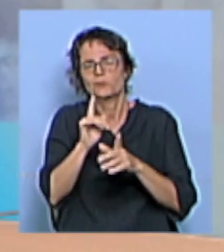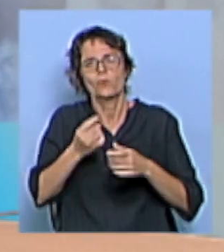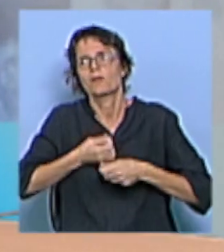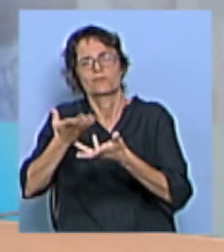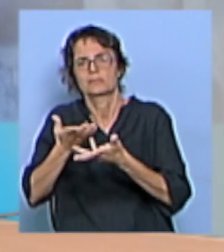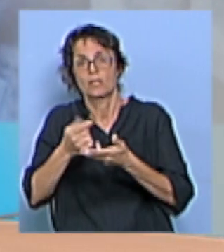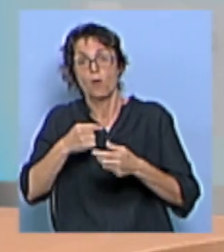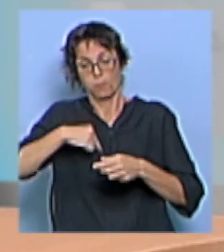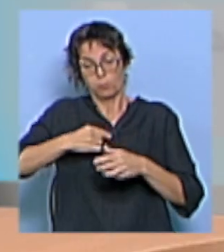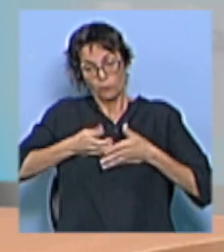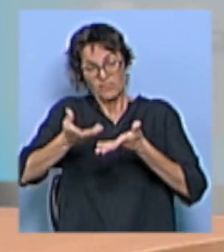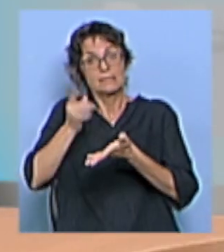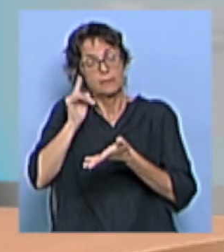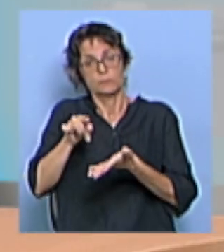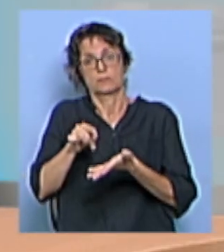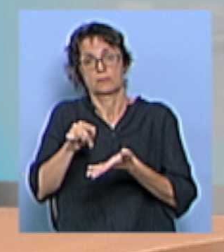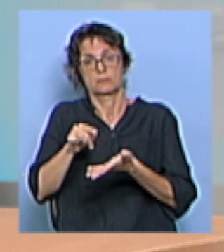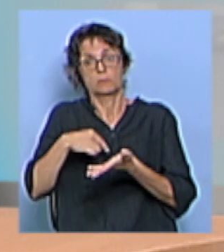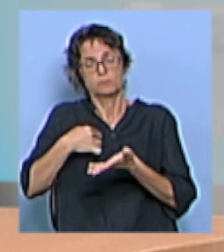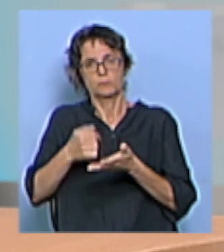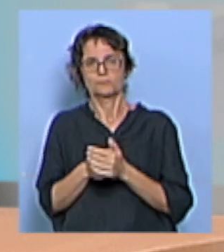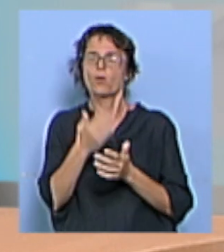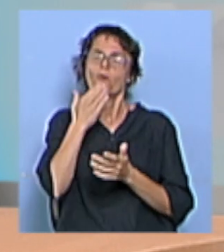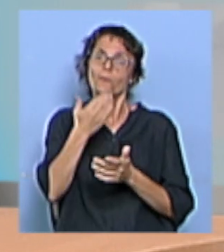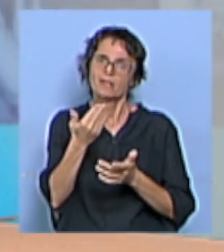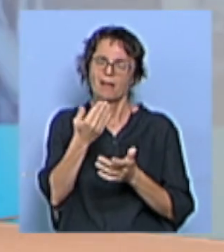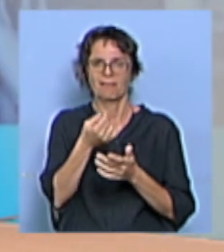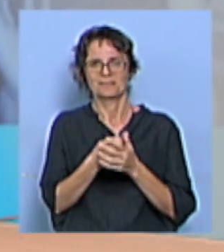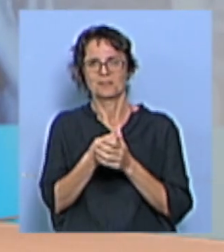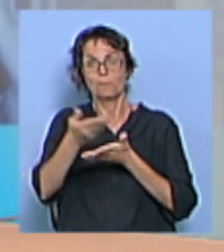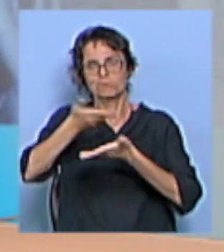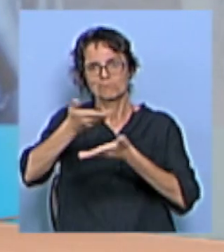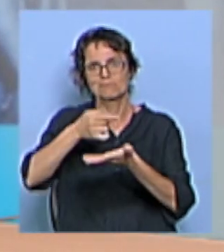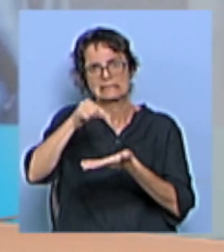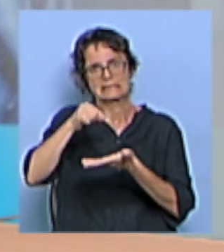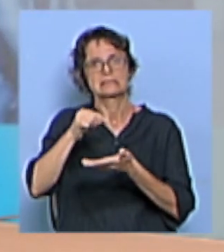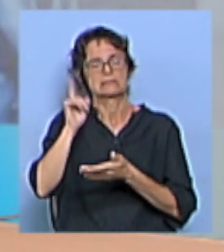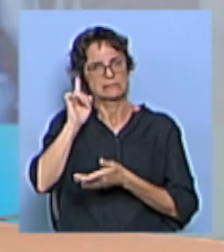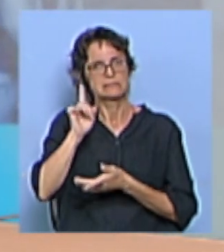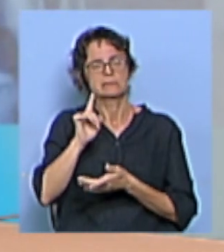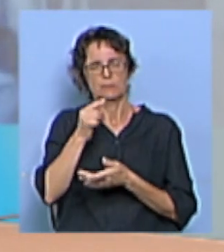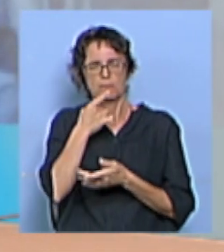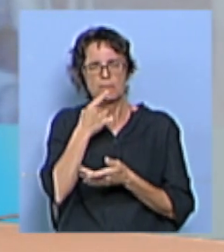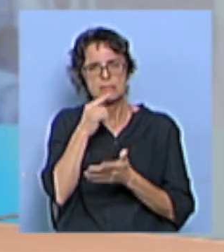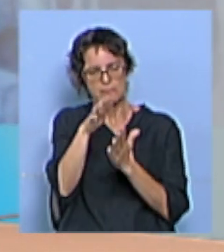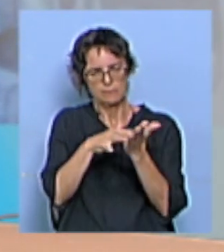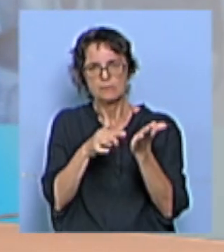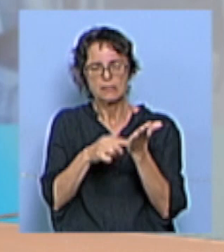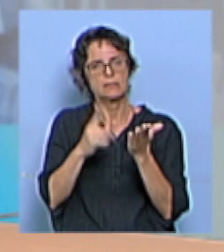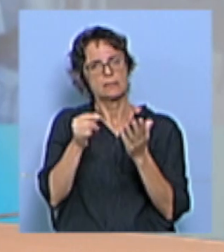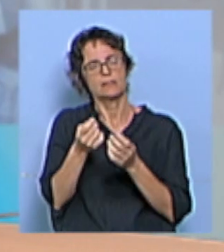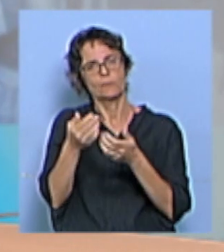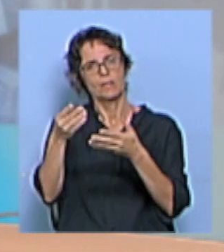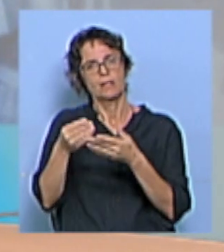estas, digamos, este contributo precioso para percebermos realmente o verdadeiro alcance e convite e apelo que nos fazem